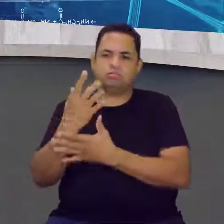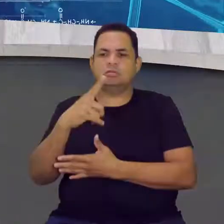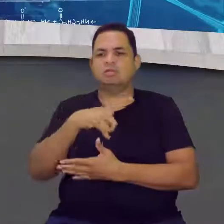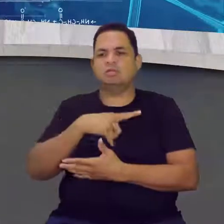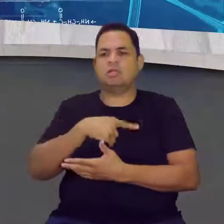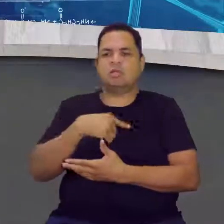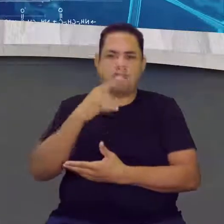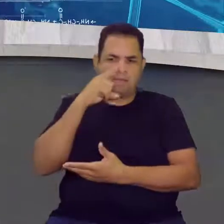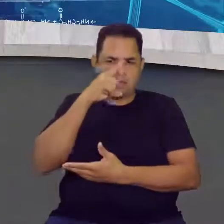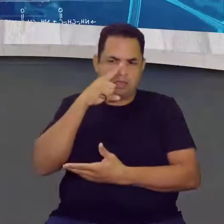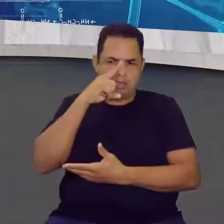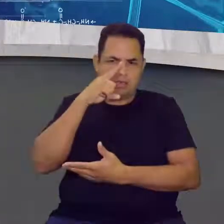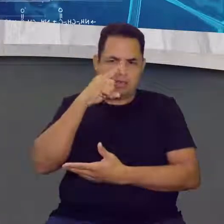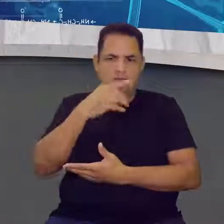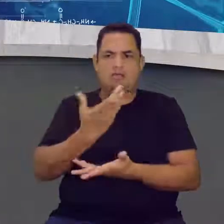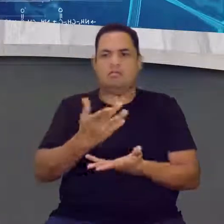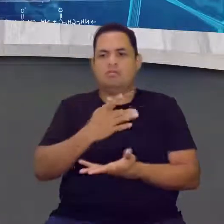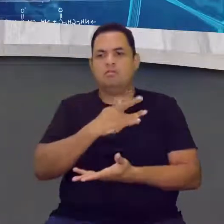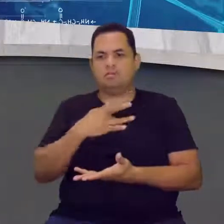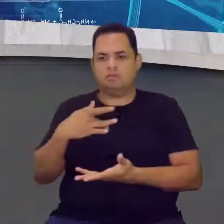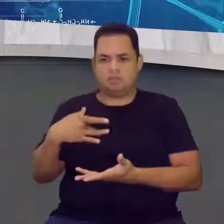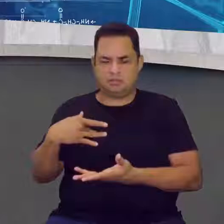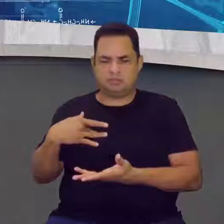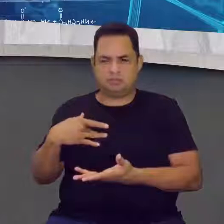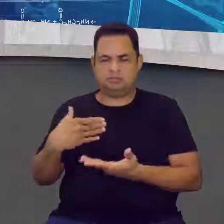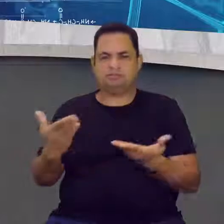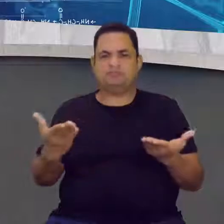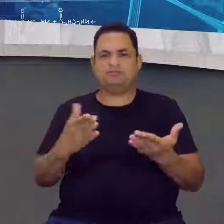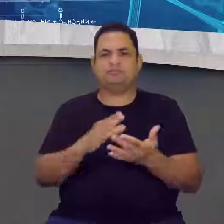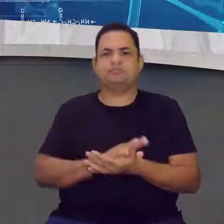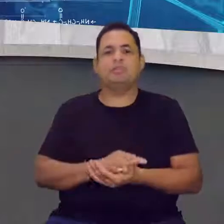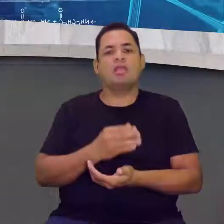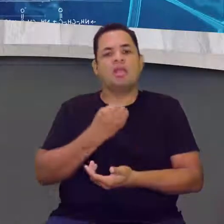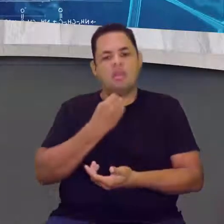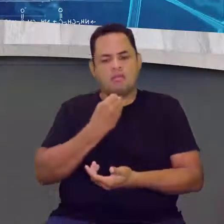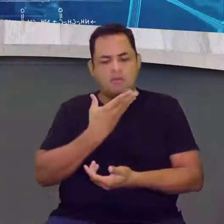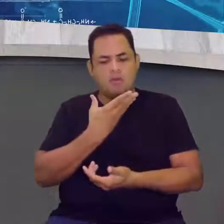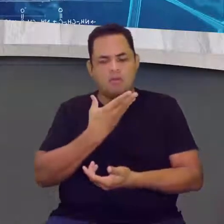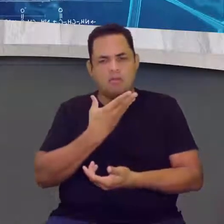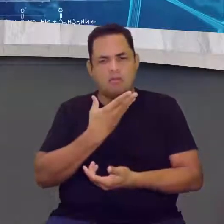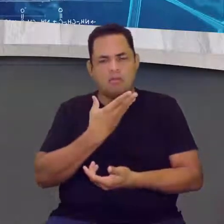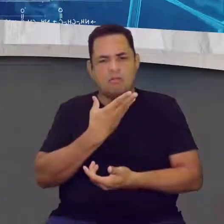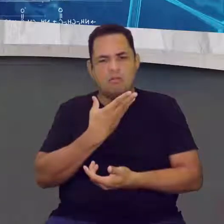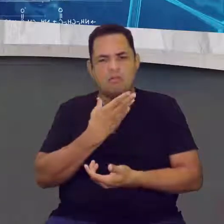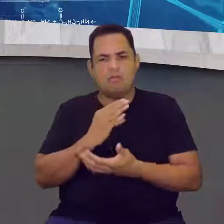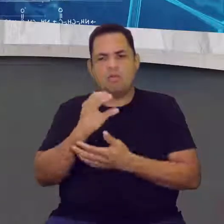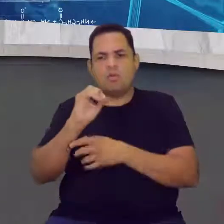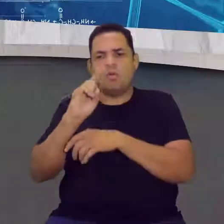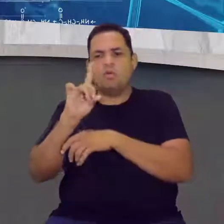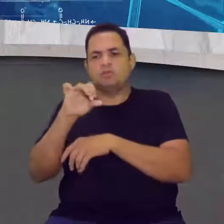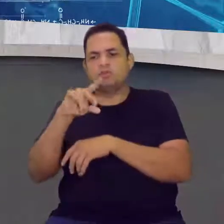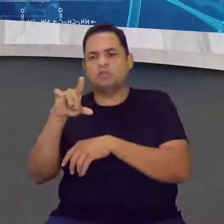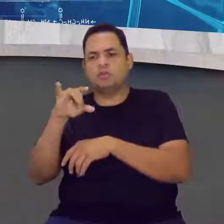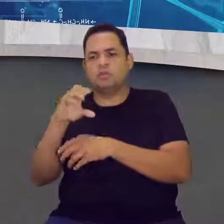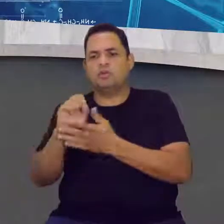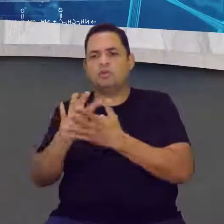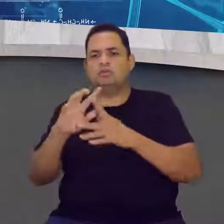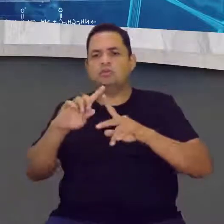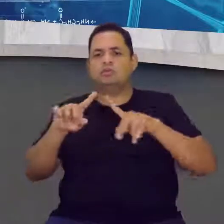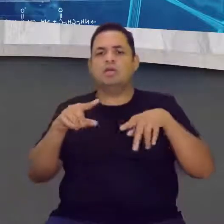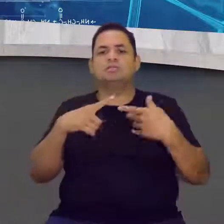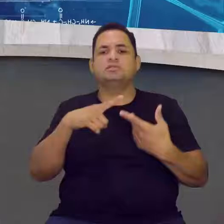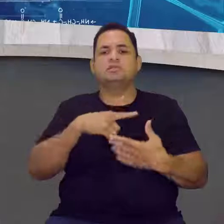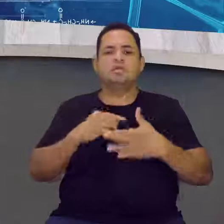nossa atmosfera. A camada de ozônio, ela é algo benéfico para a gente. E através dela, como eu já falei, nós temos o